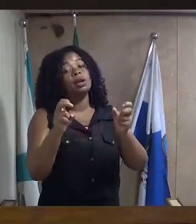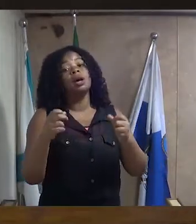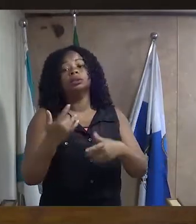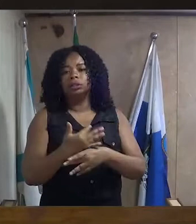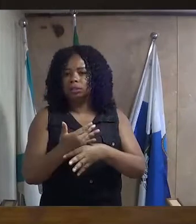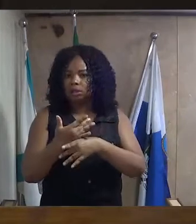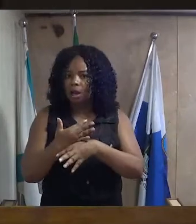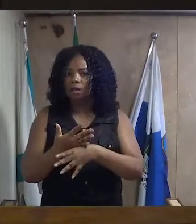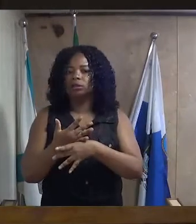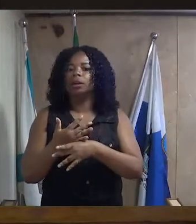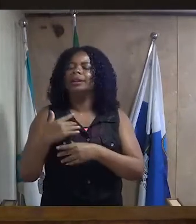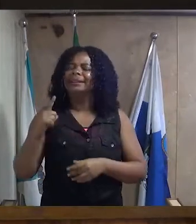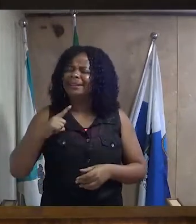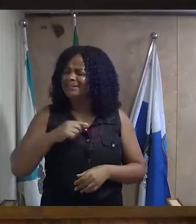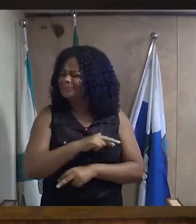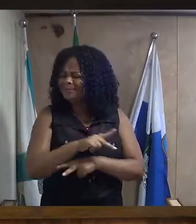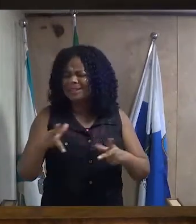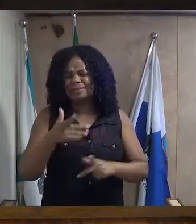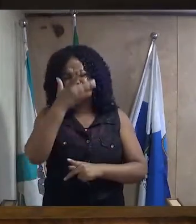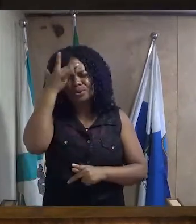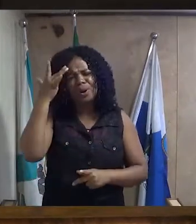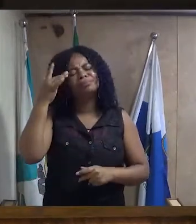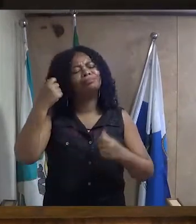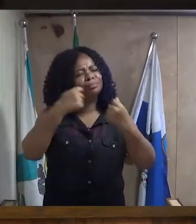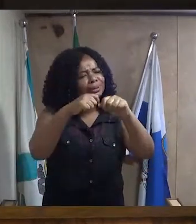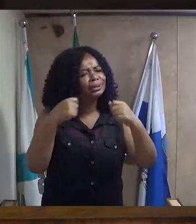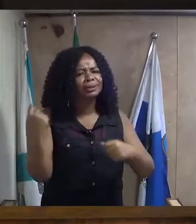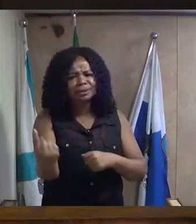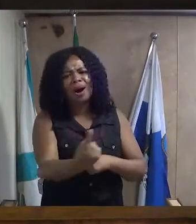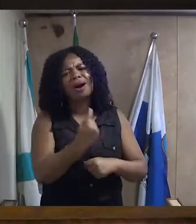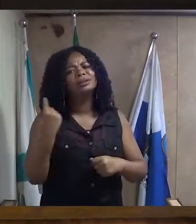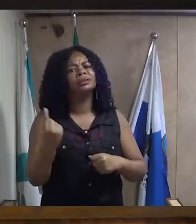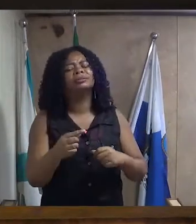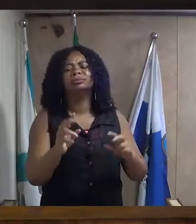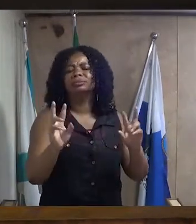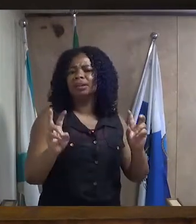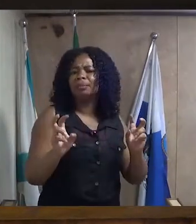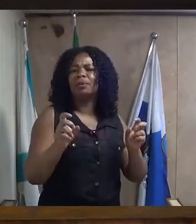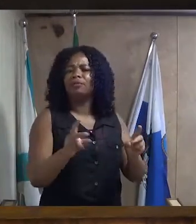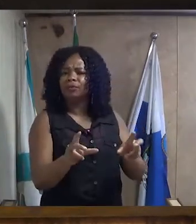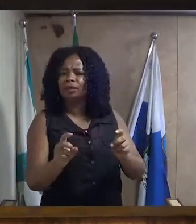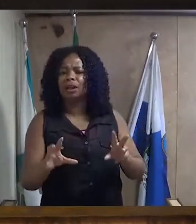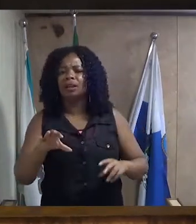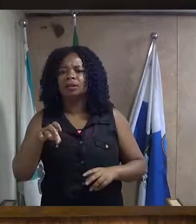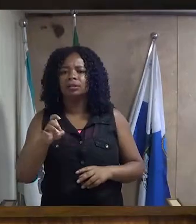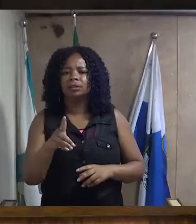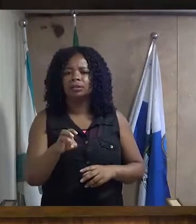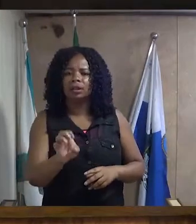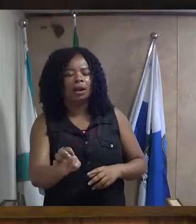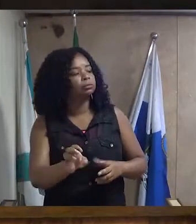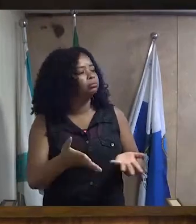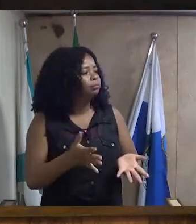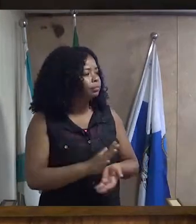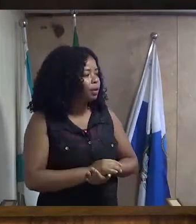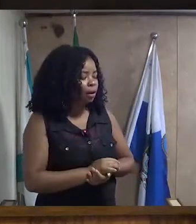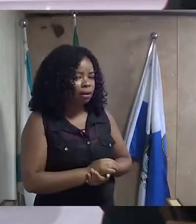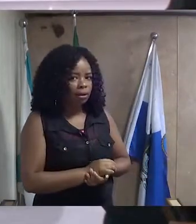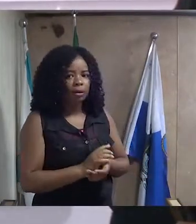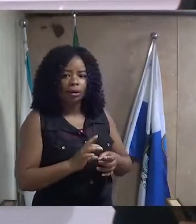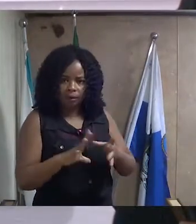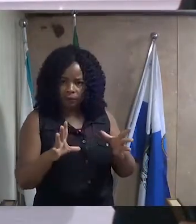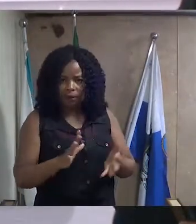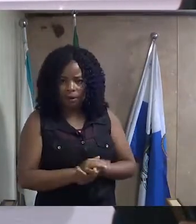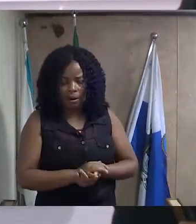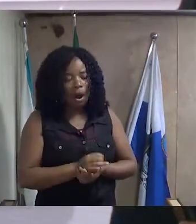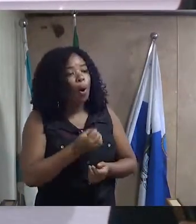tem muitas pessoas que dependem da gente aqui com relação à venda da cidade. Tá bom, gente? permite uma parte? Concedido, vereador. Boa